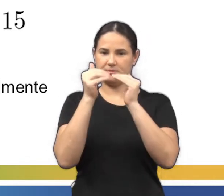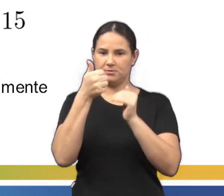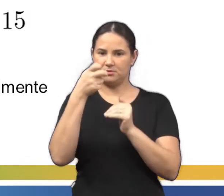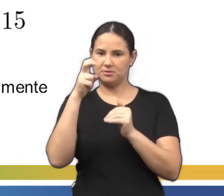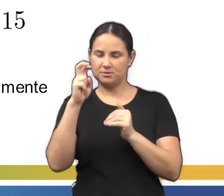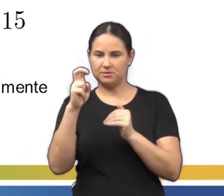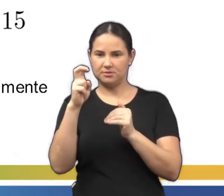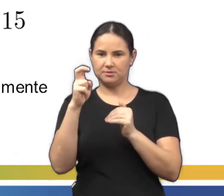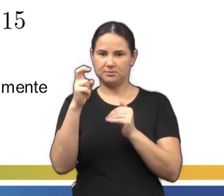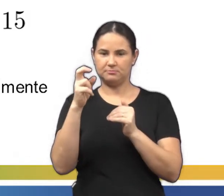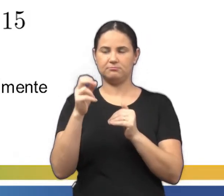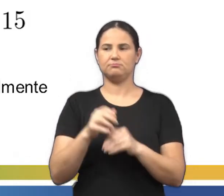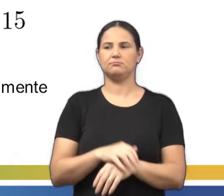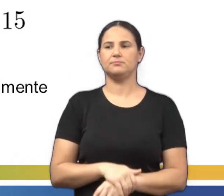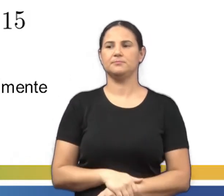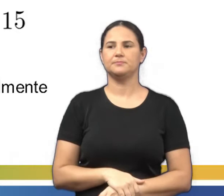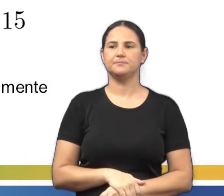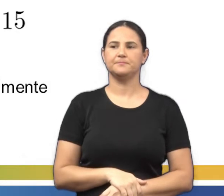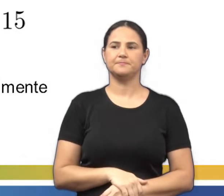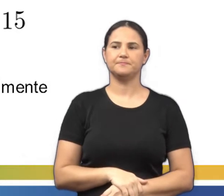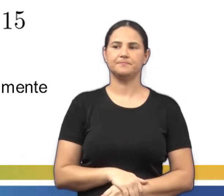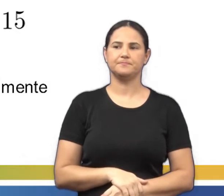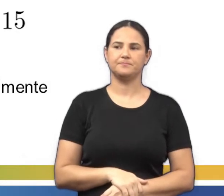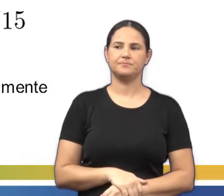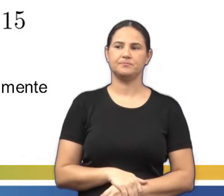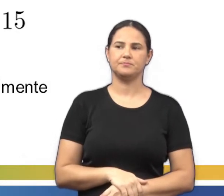Então, é equivalente.